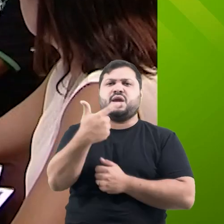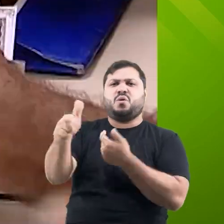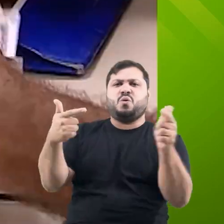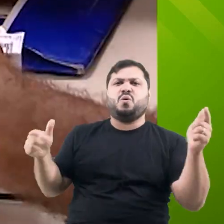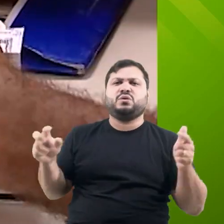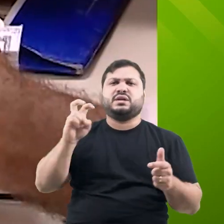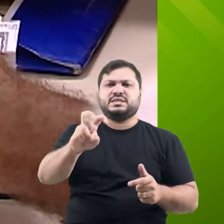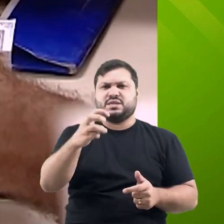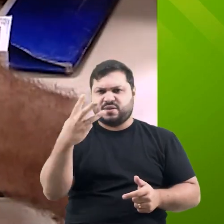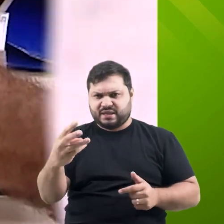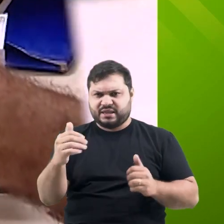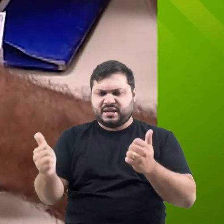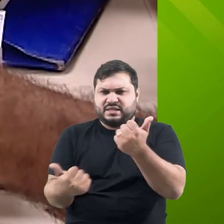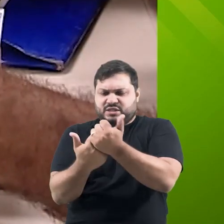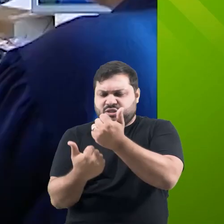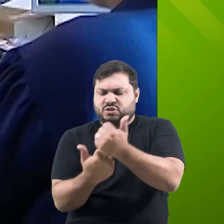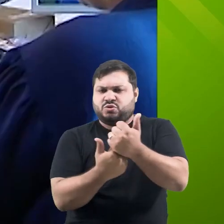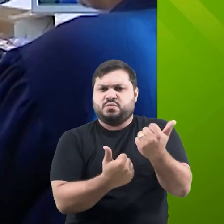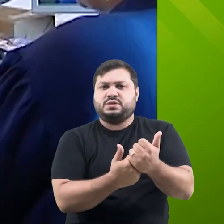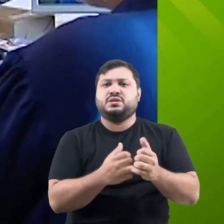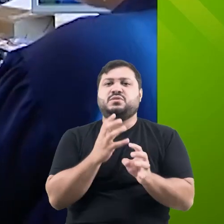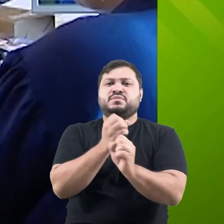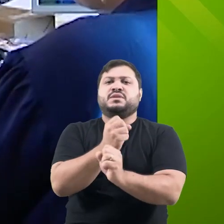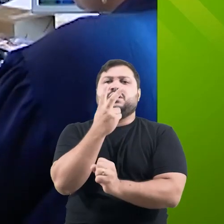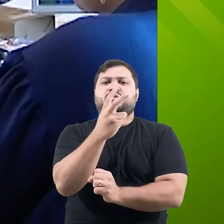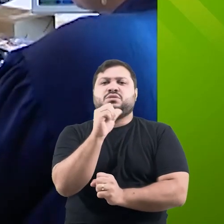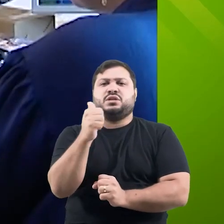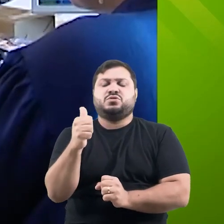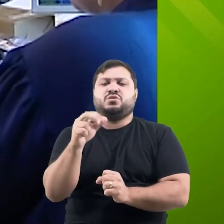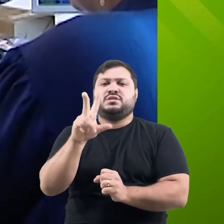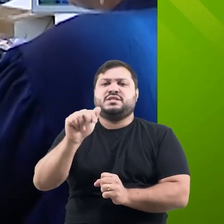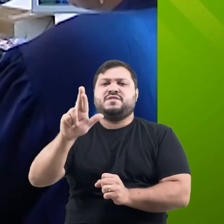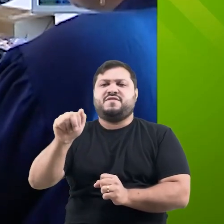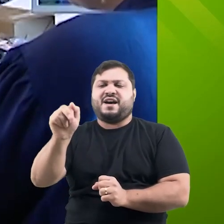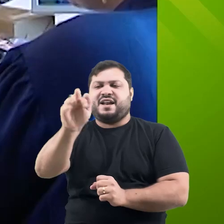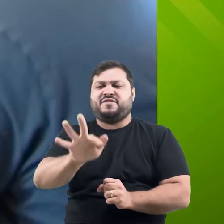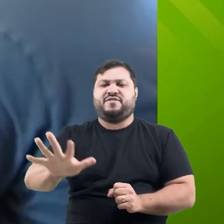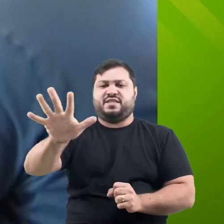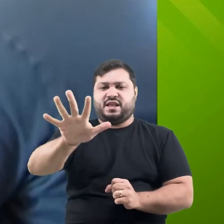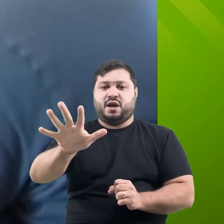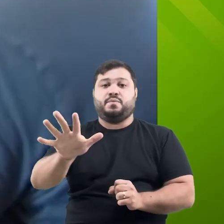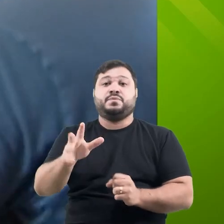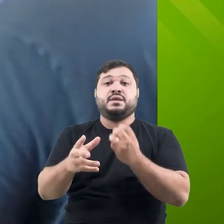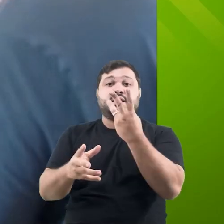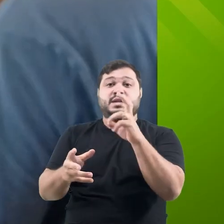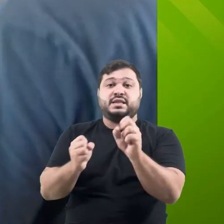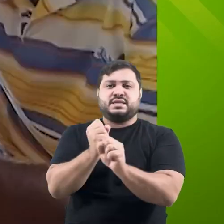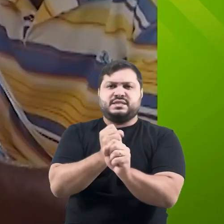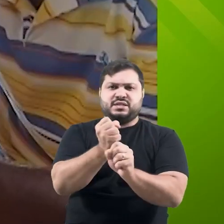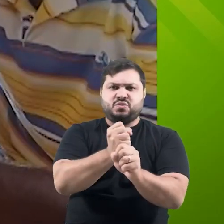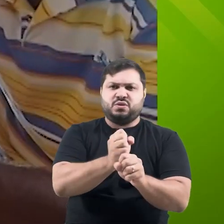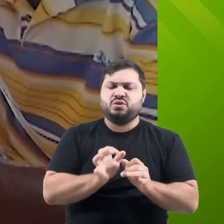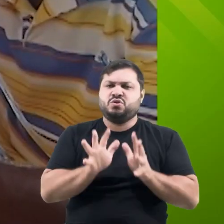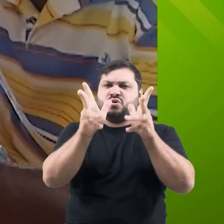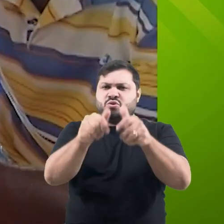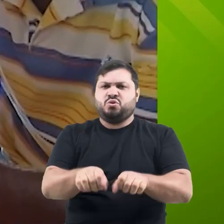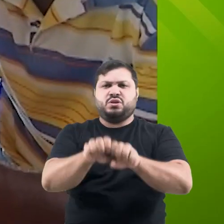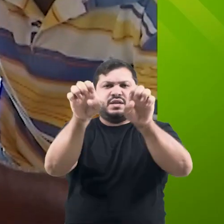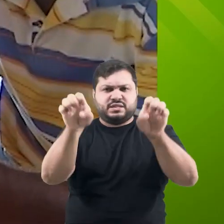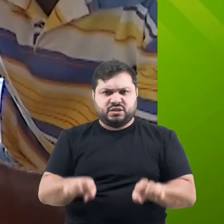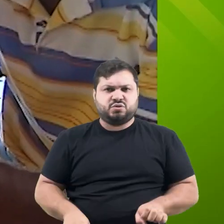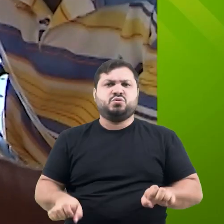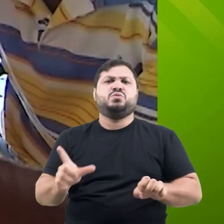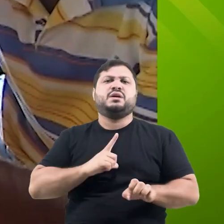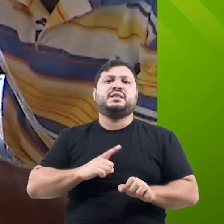outras 53 subseções e 211 varas federais. Em 35 anos, toda essa